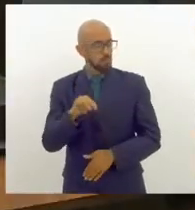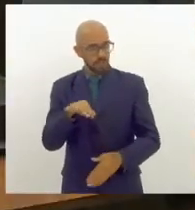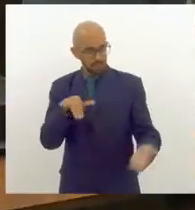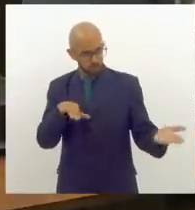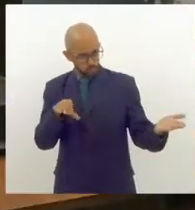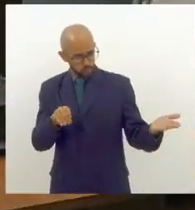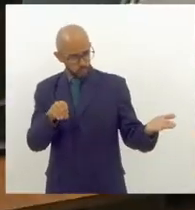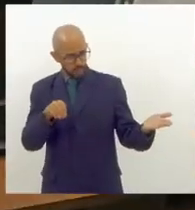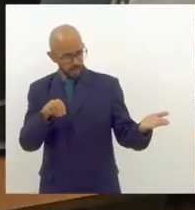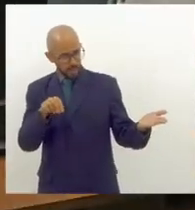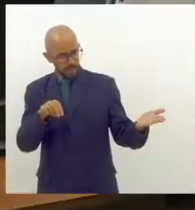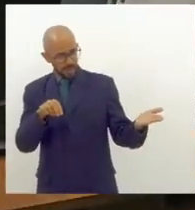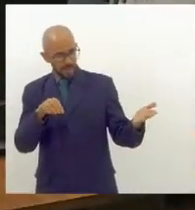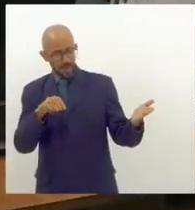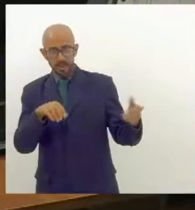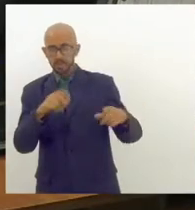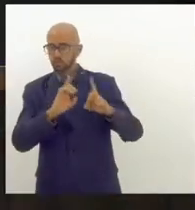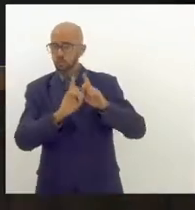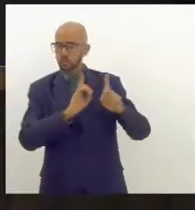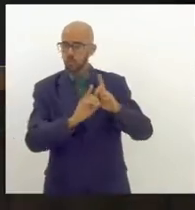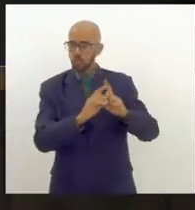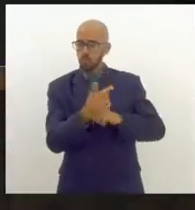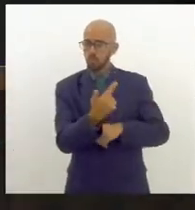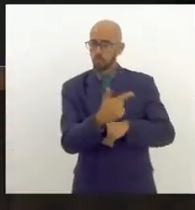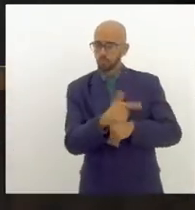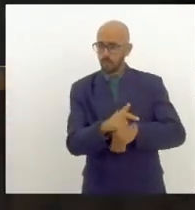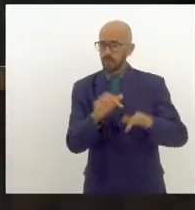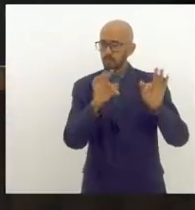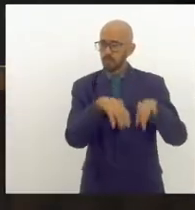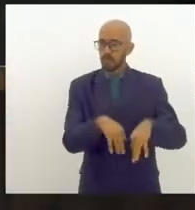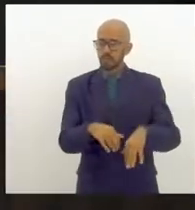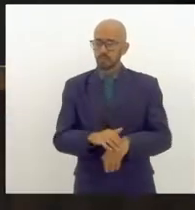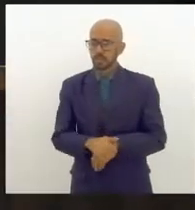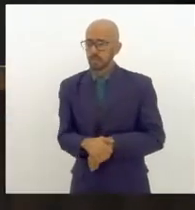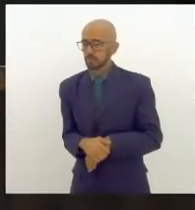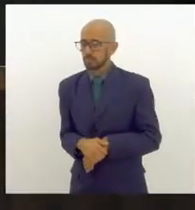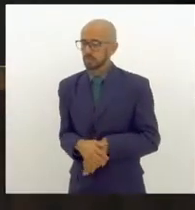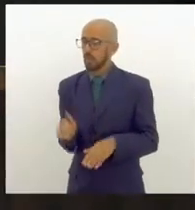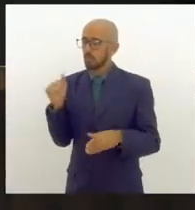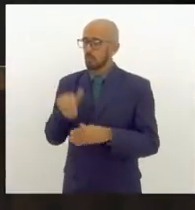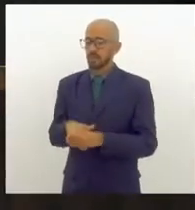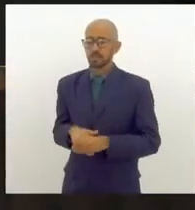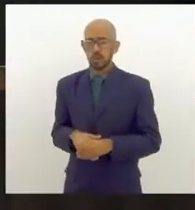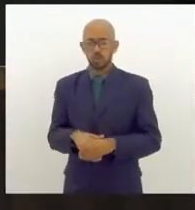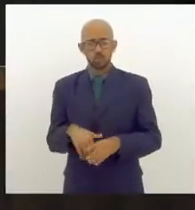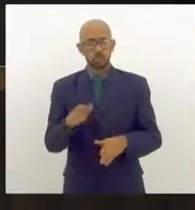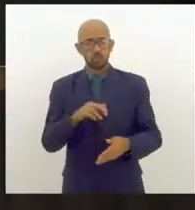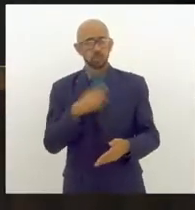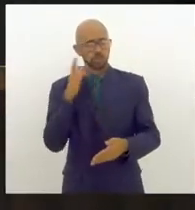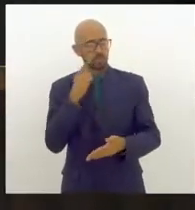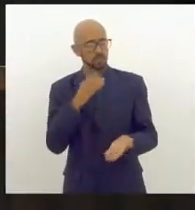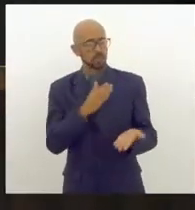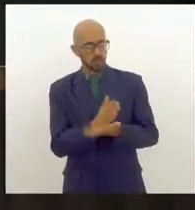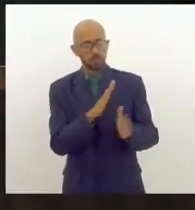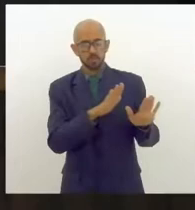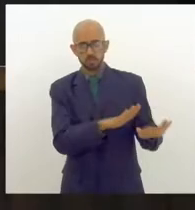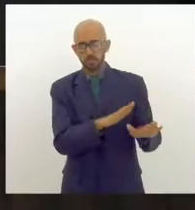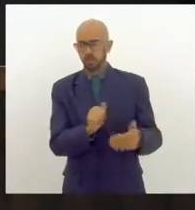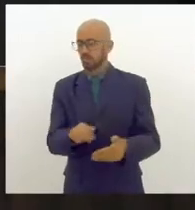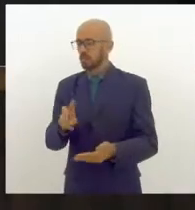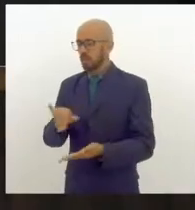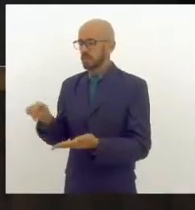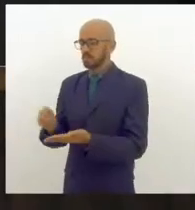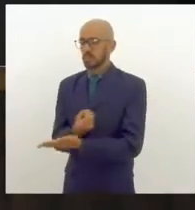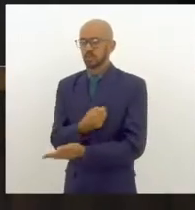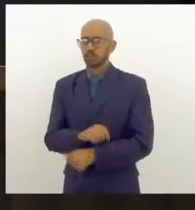Já. Em discussão, não havendo quem queira discutir, encerrada a discussão, em votação. Se os que aprovam, permaneçam como estão, aprovada, vai a